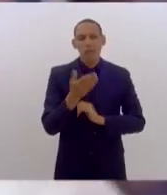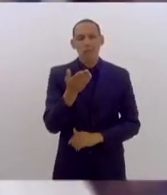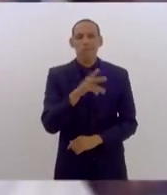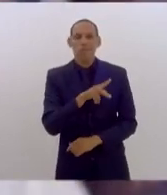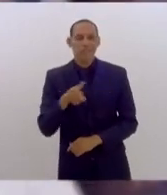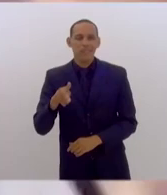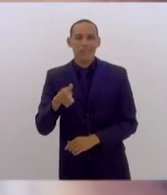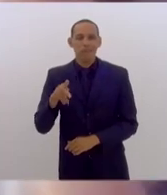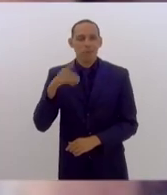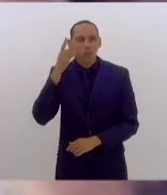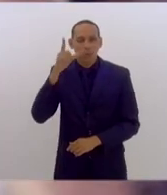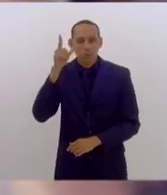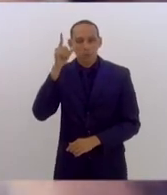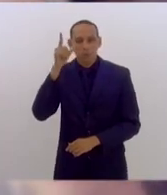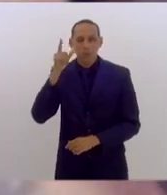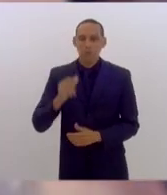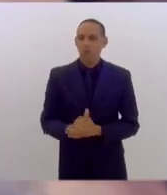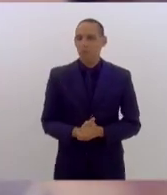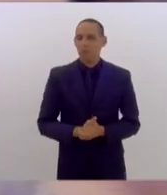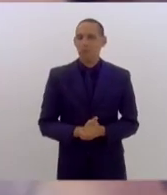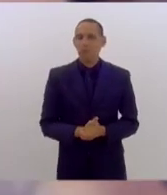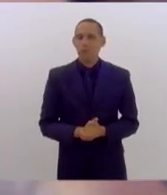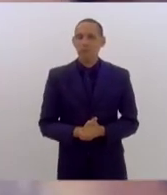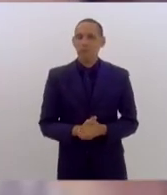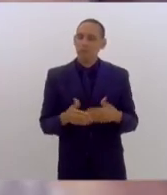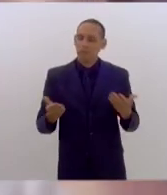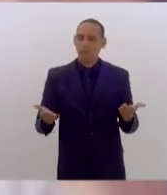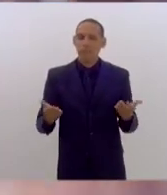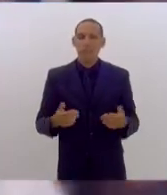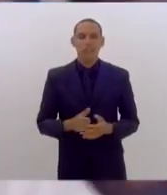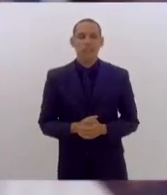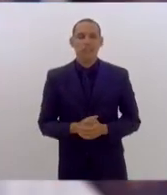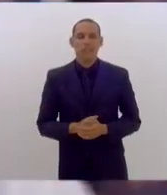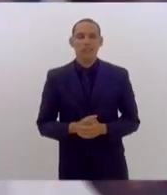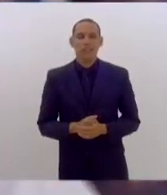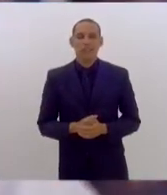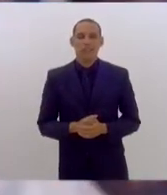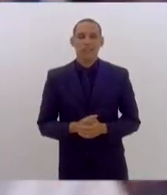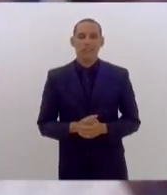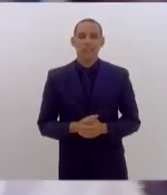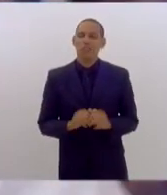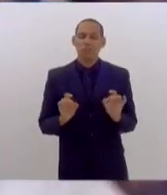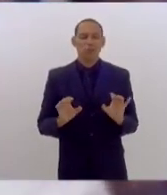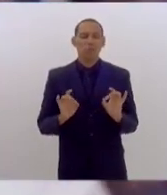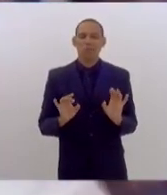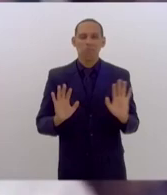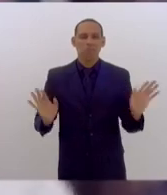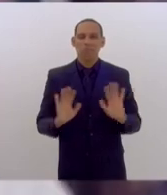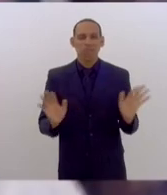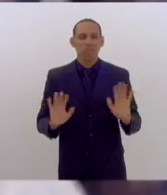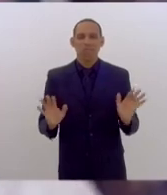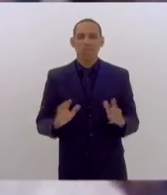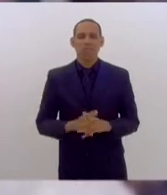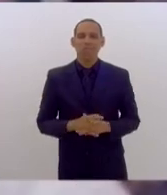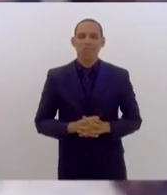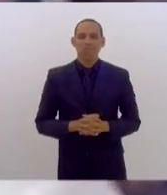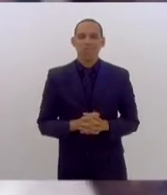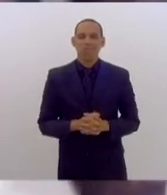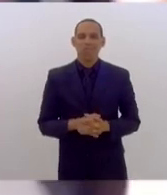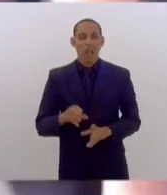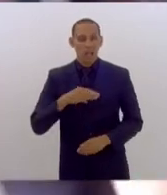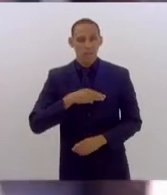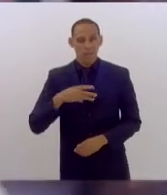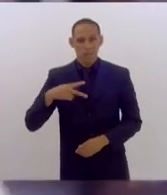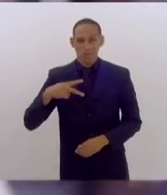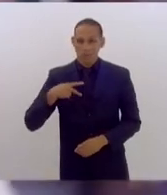presidente deputada Lucinha entendeu de maneira que eu acho que é só isso daí eu acho que o